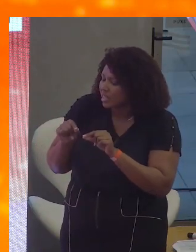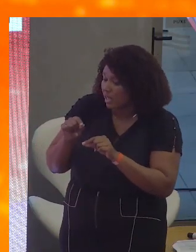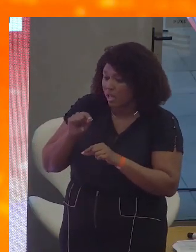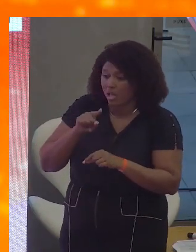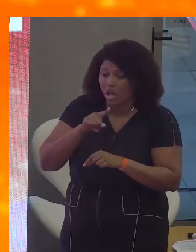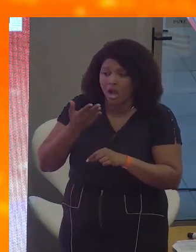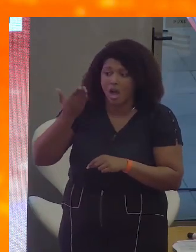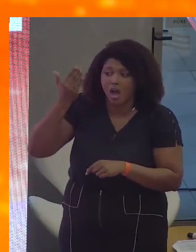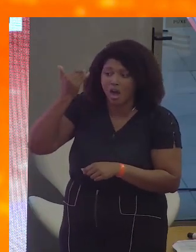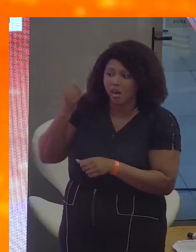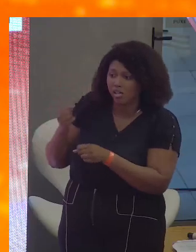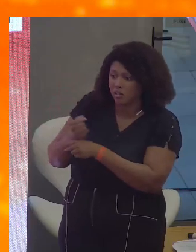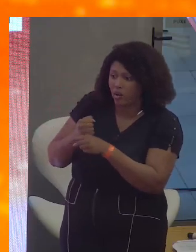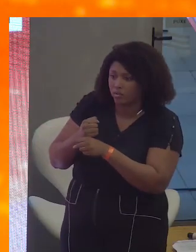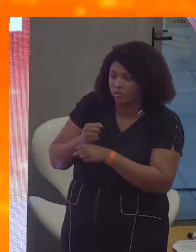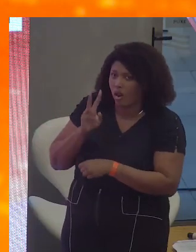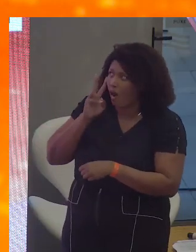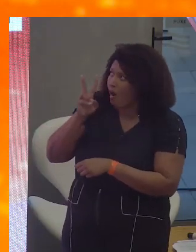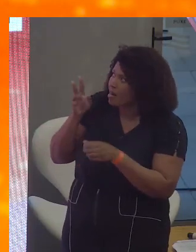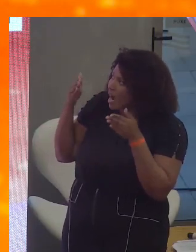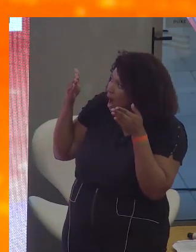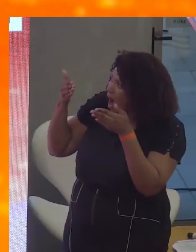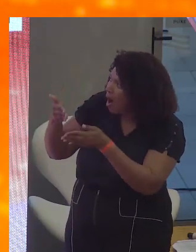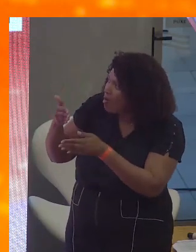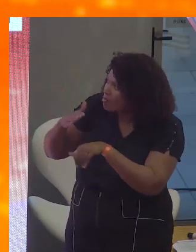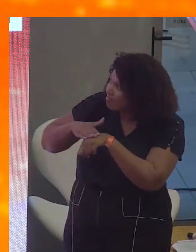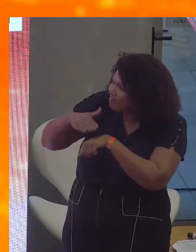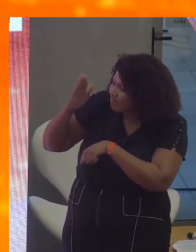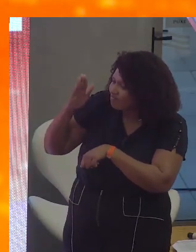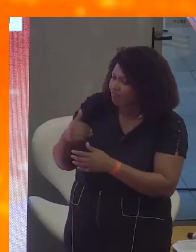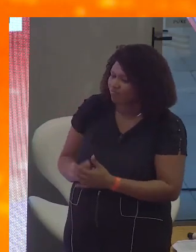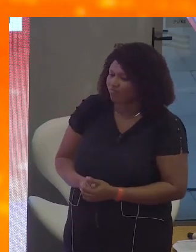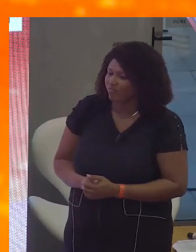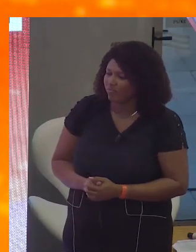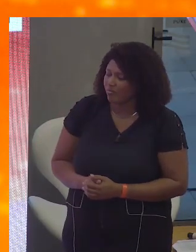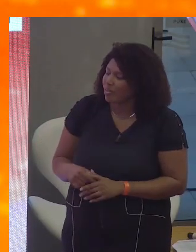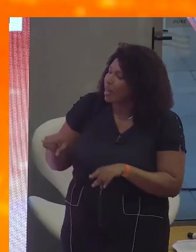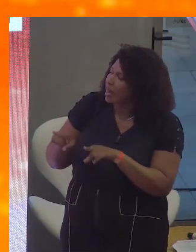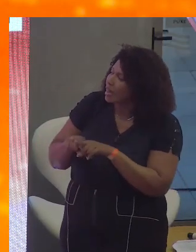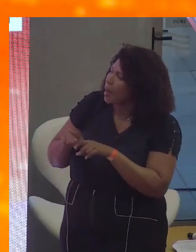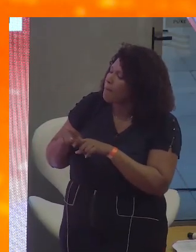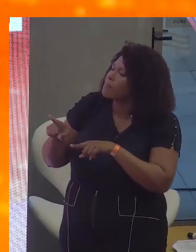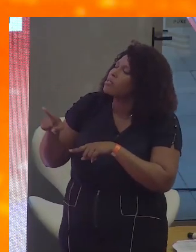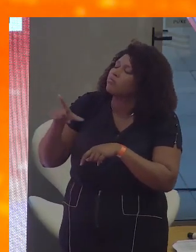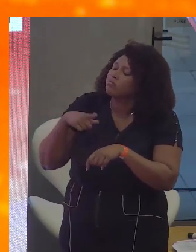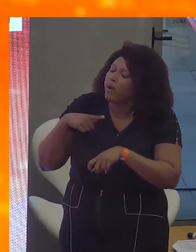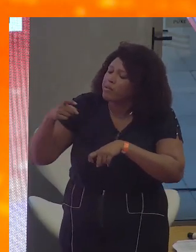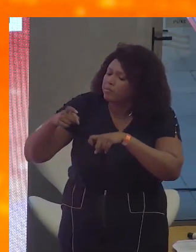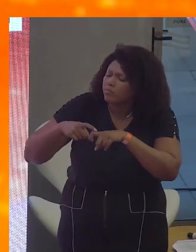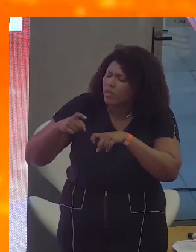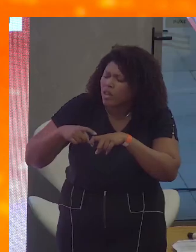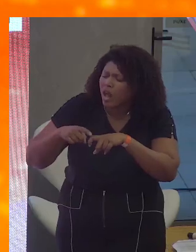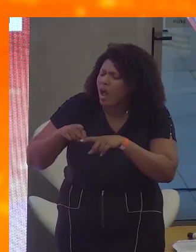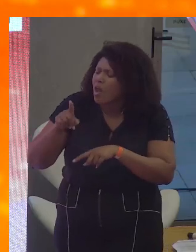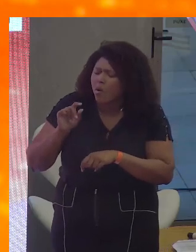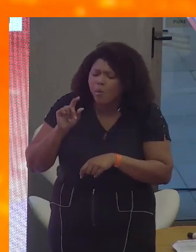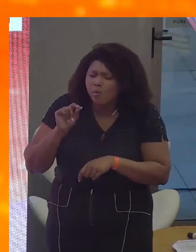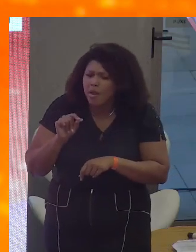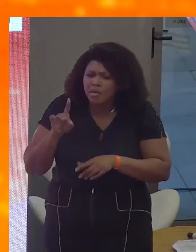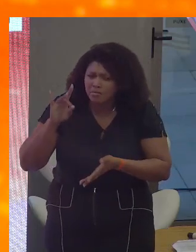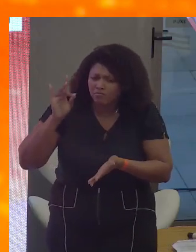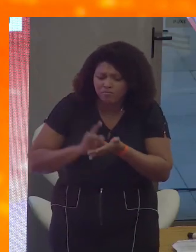últimas décadas. Olha o multialvo, alvo único aqui, pelo campo da medicina moderna, exatamente porque